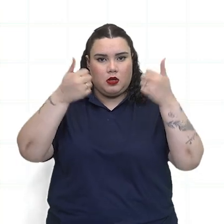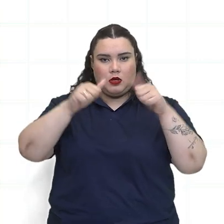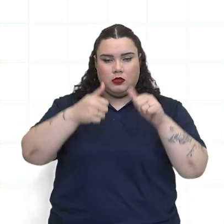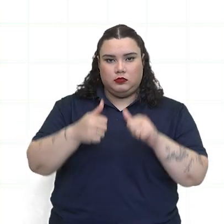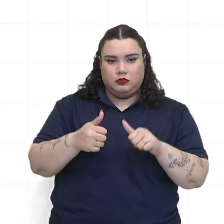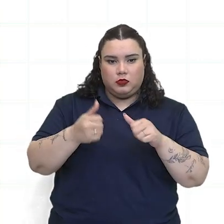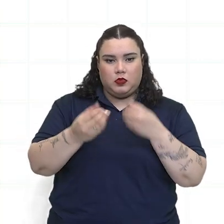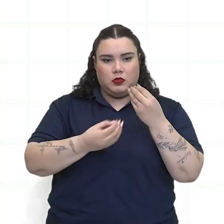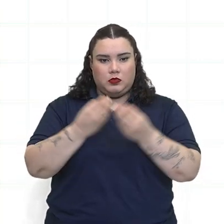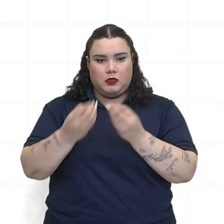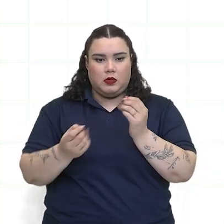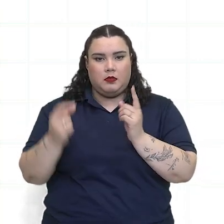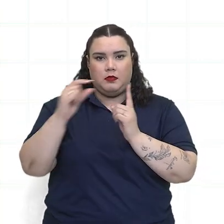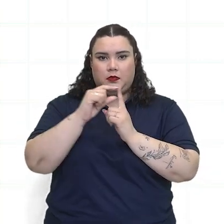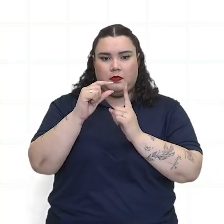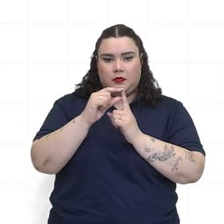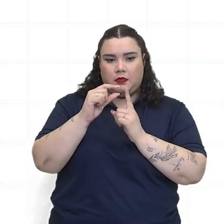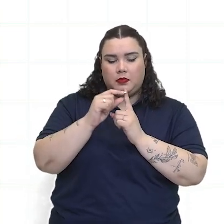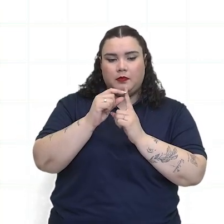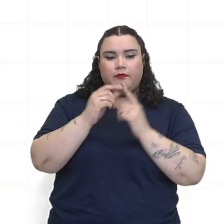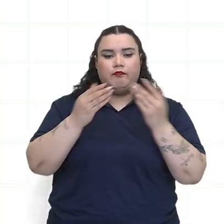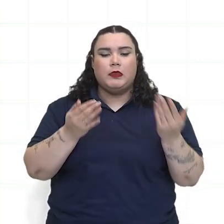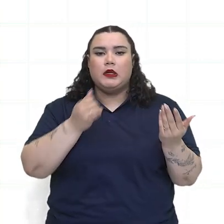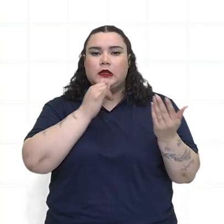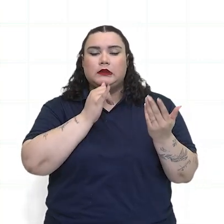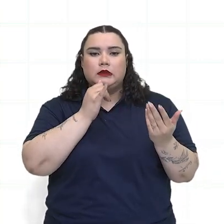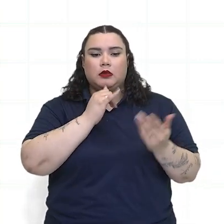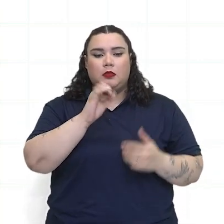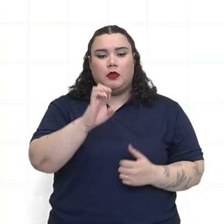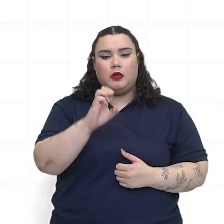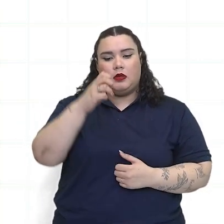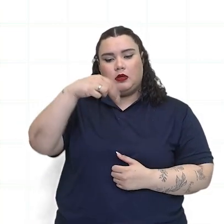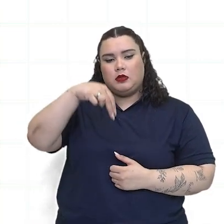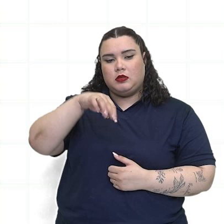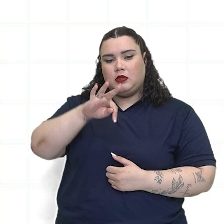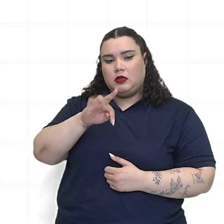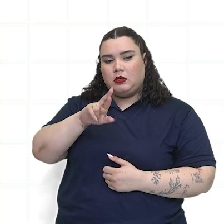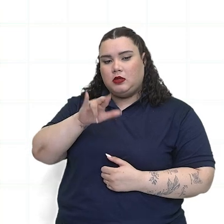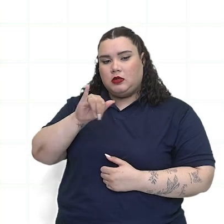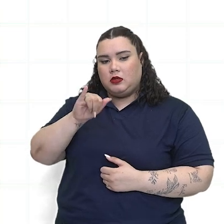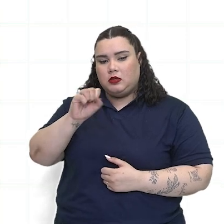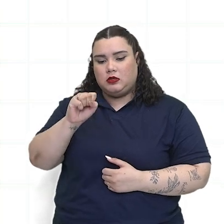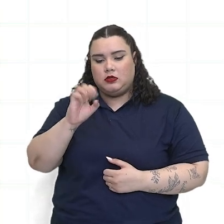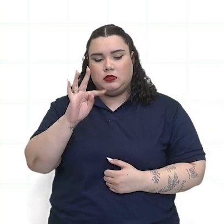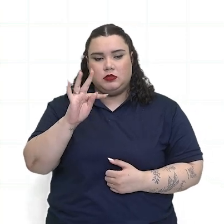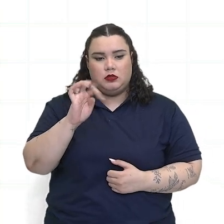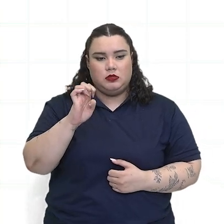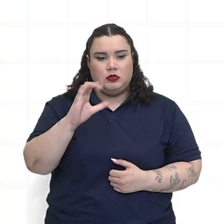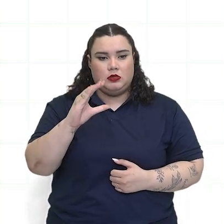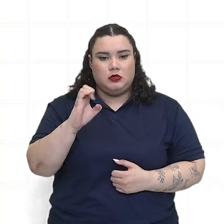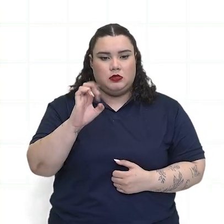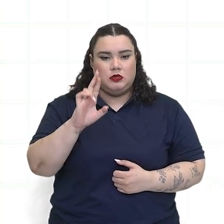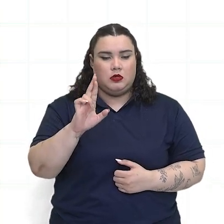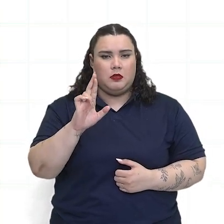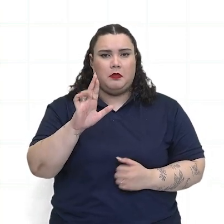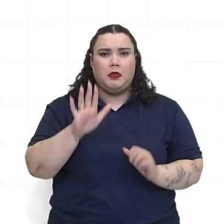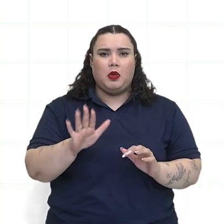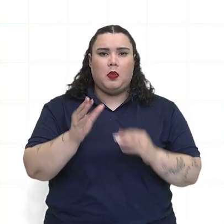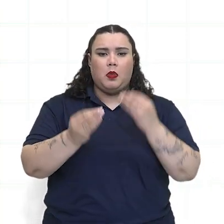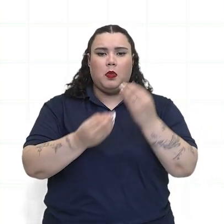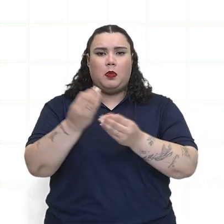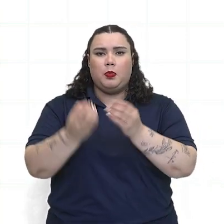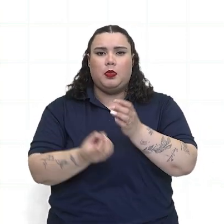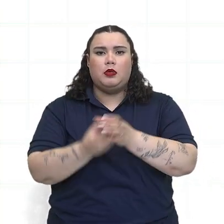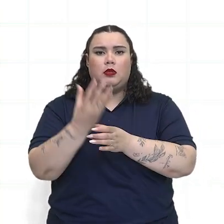fazer para a palavra entristecer. Você tem a palavra entristecer aqui, como foi que essa palavra foi